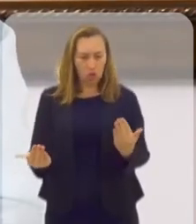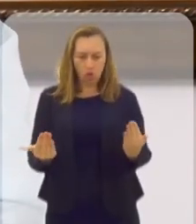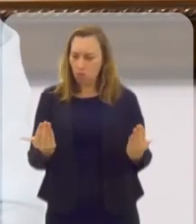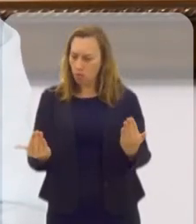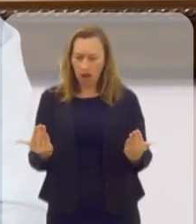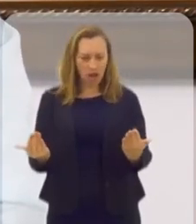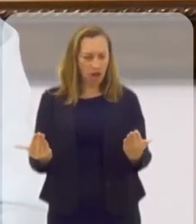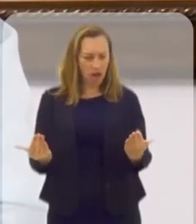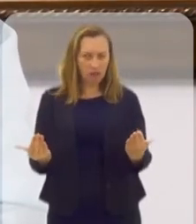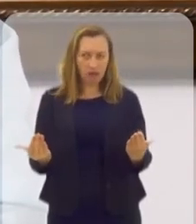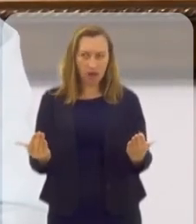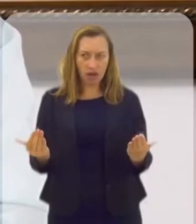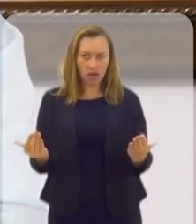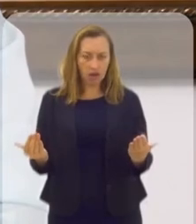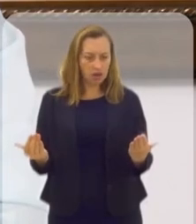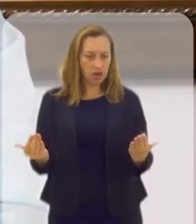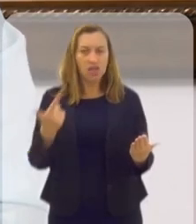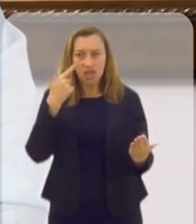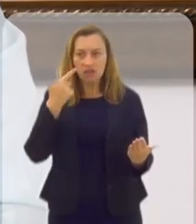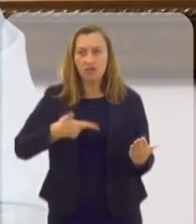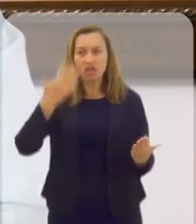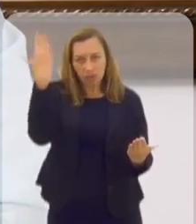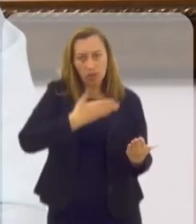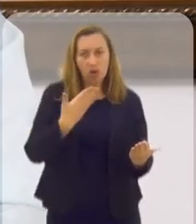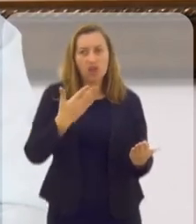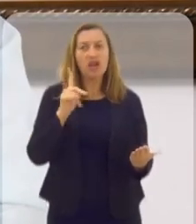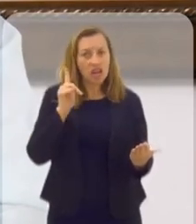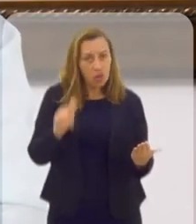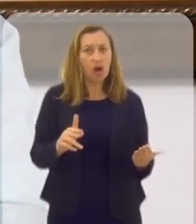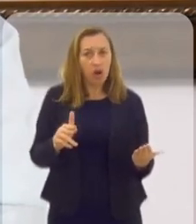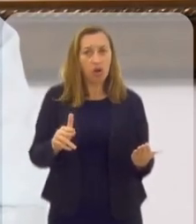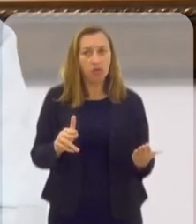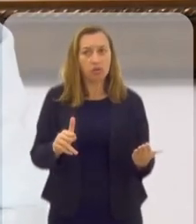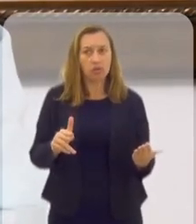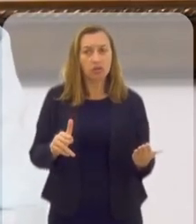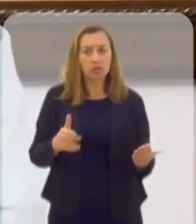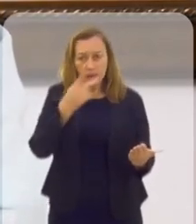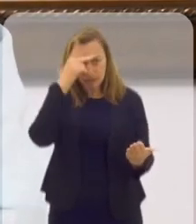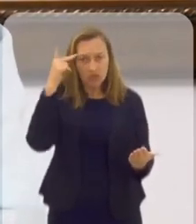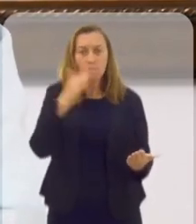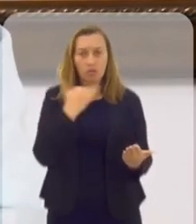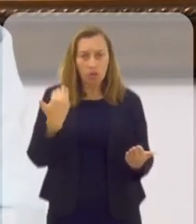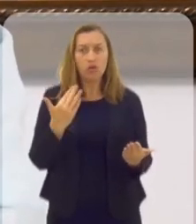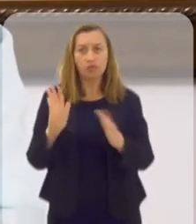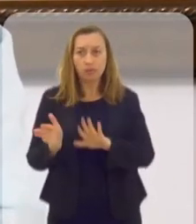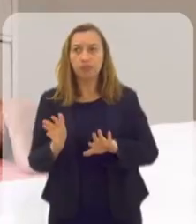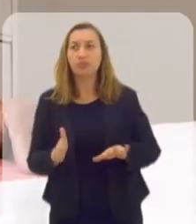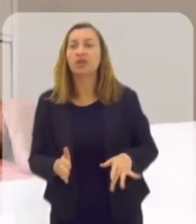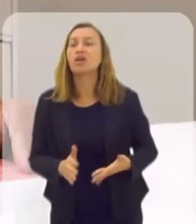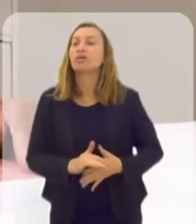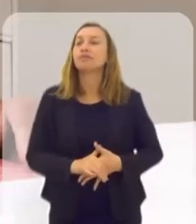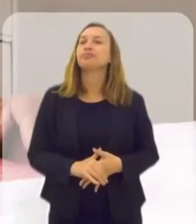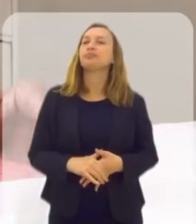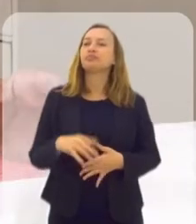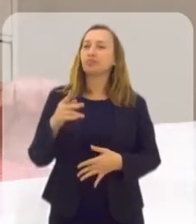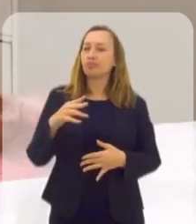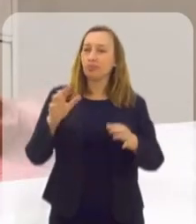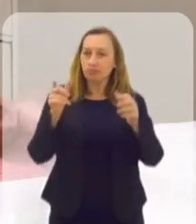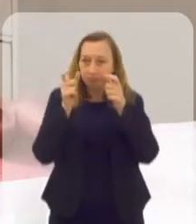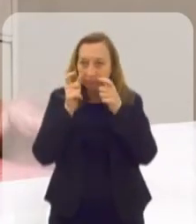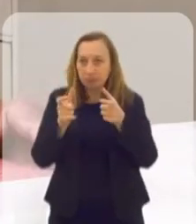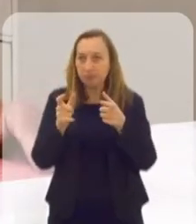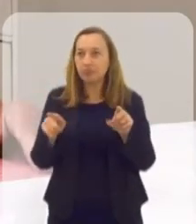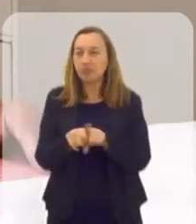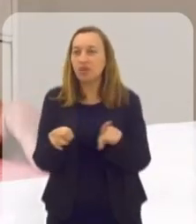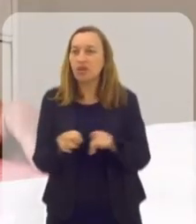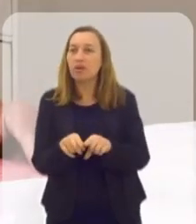e se o grafoscopista reconhecia como a assinatura do próprio Da indivíduo. própria pessoa. Da própria E pessoa. que, inclusive, uma coisa que me